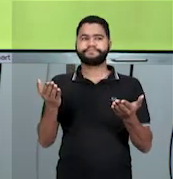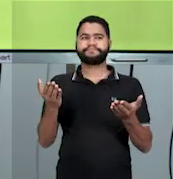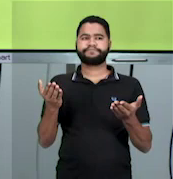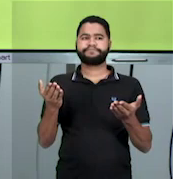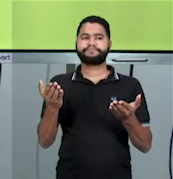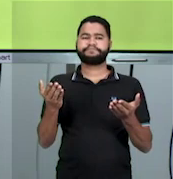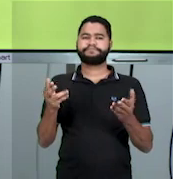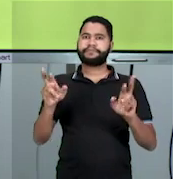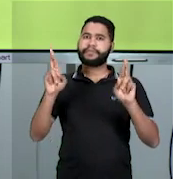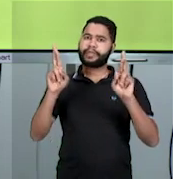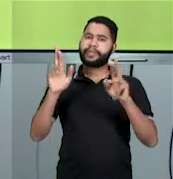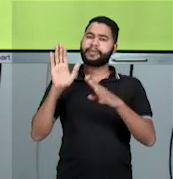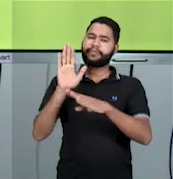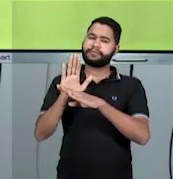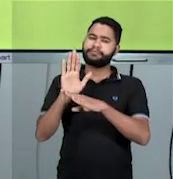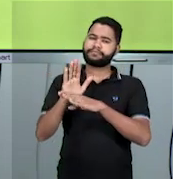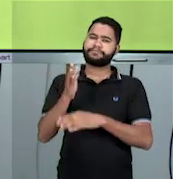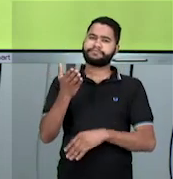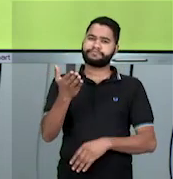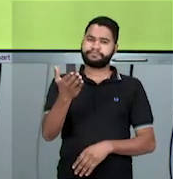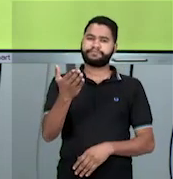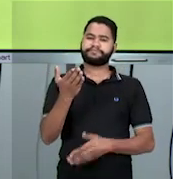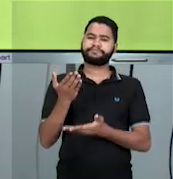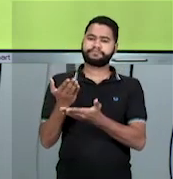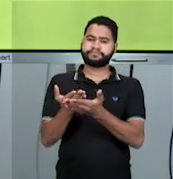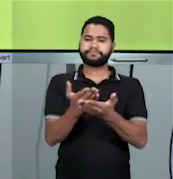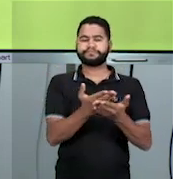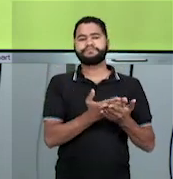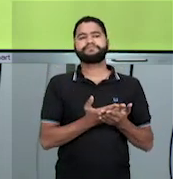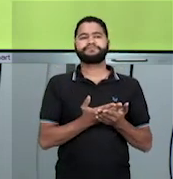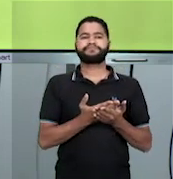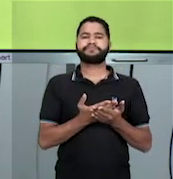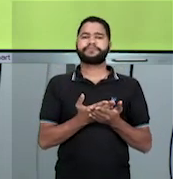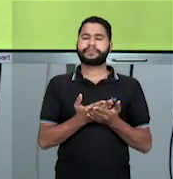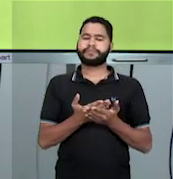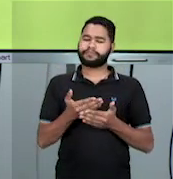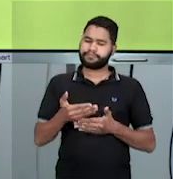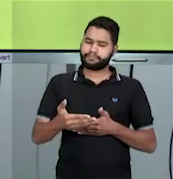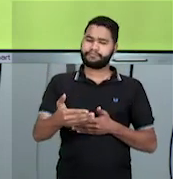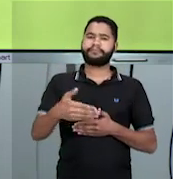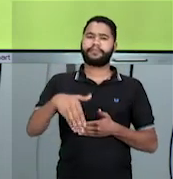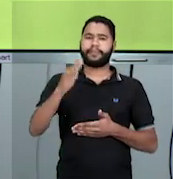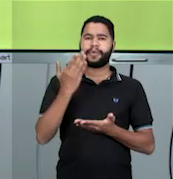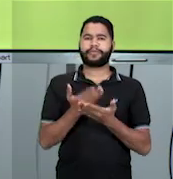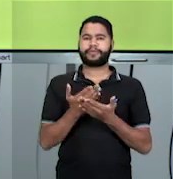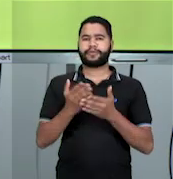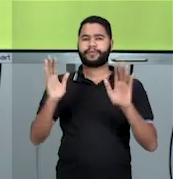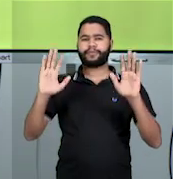Espero aí ter contribuído muito para os seus estudos e nos vemos na próxima aula.